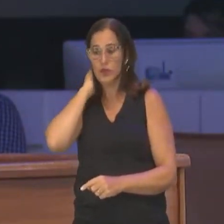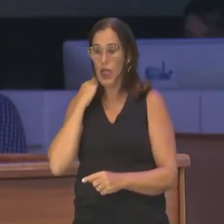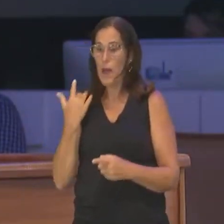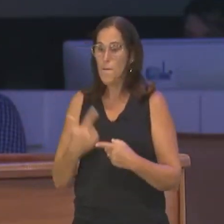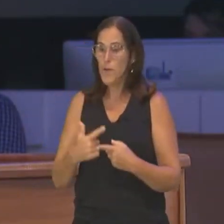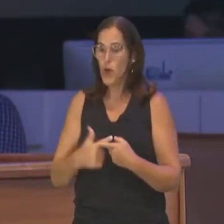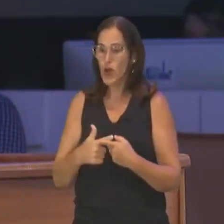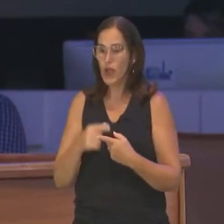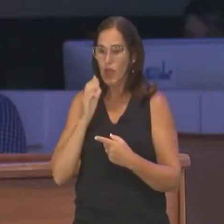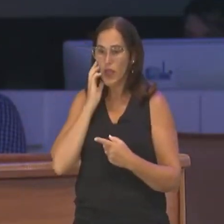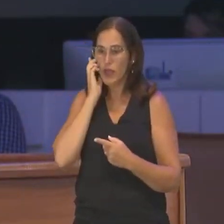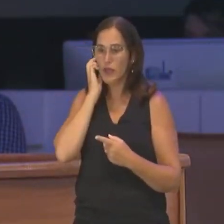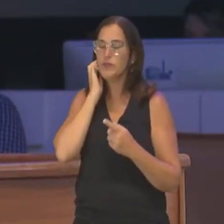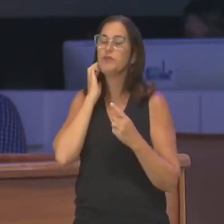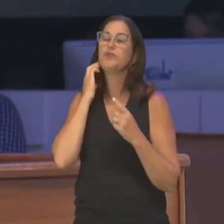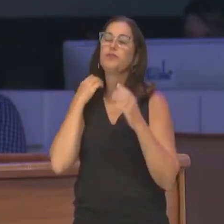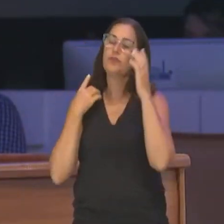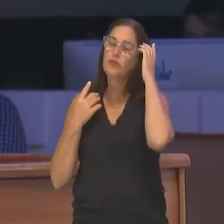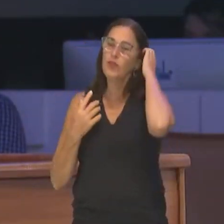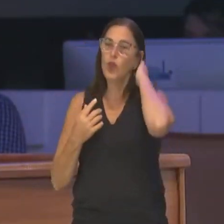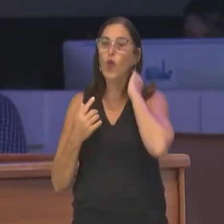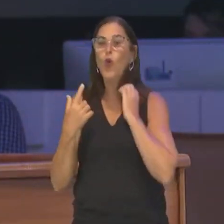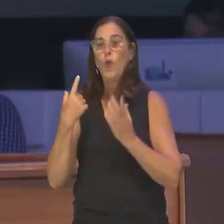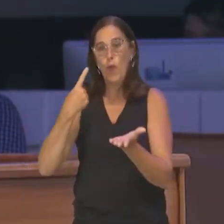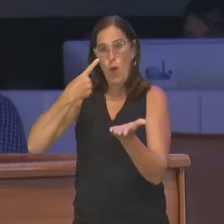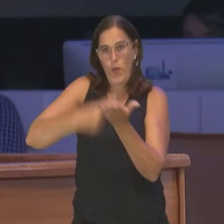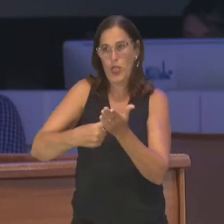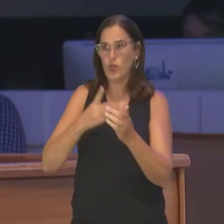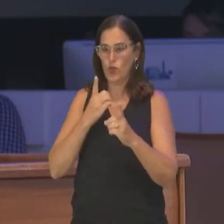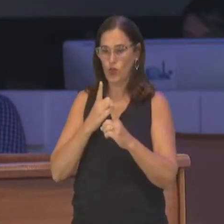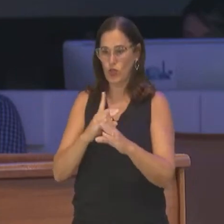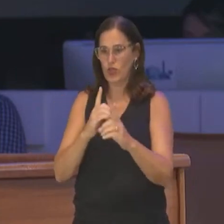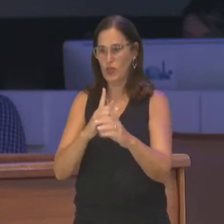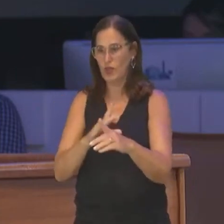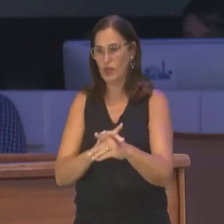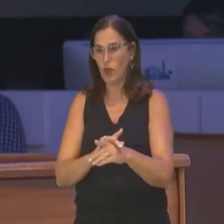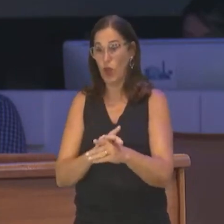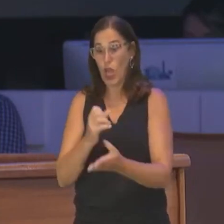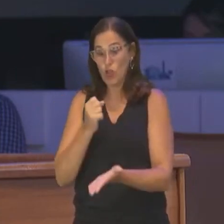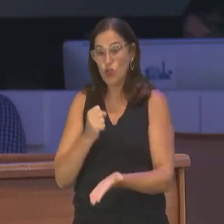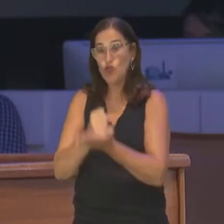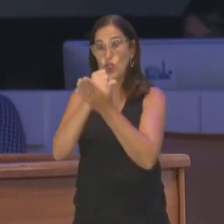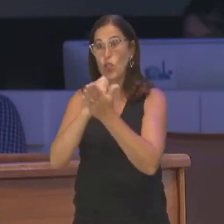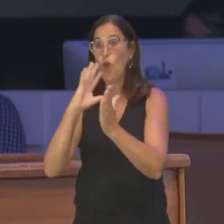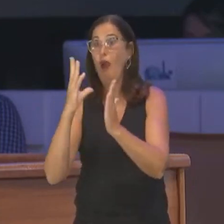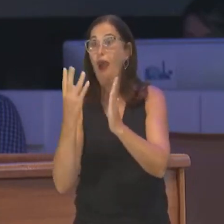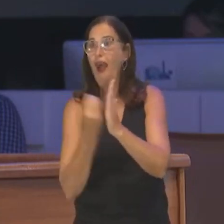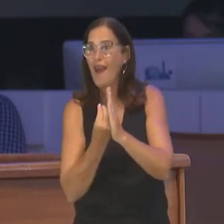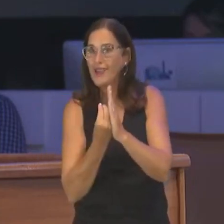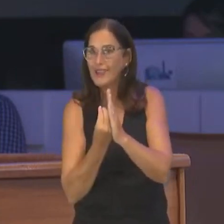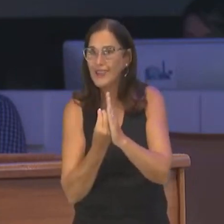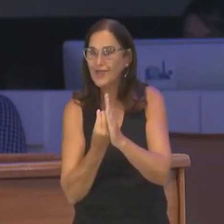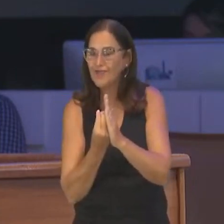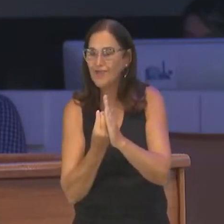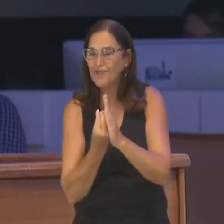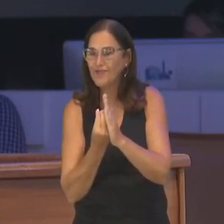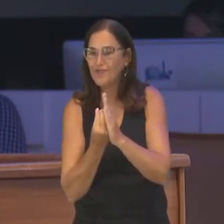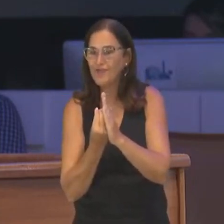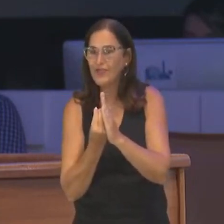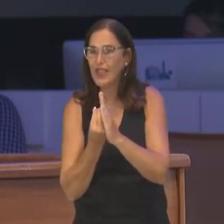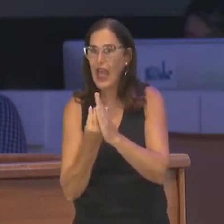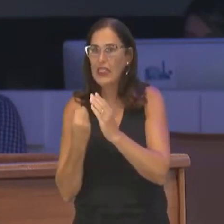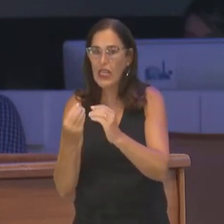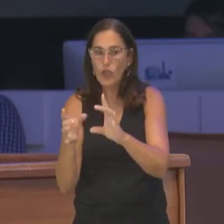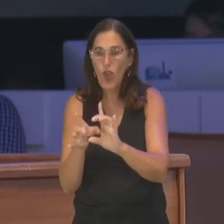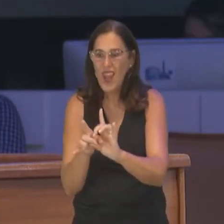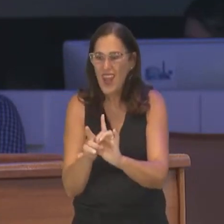Porque esse compromisso com a doutrina foi o que sustentou a igreja, inclusive livrando